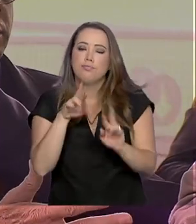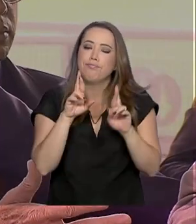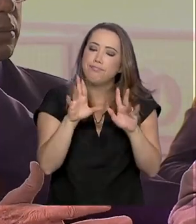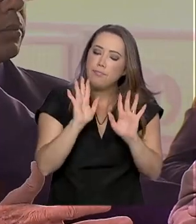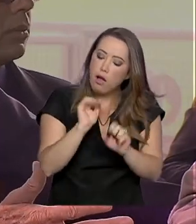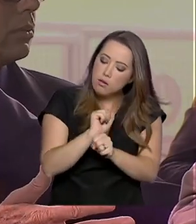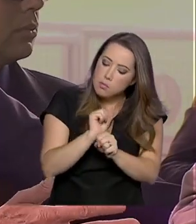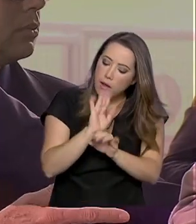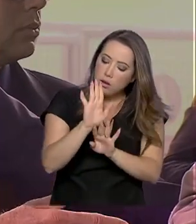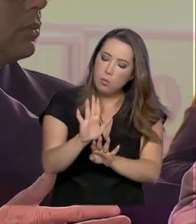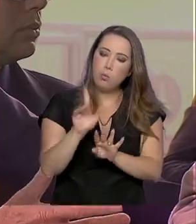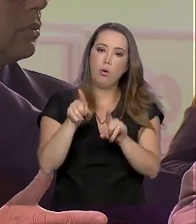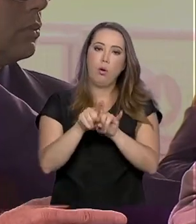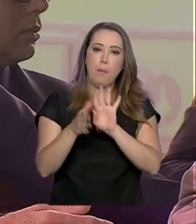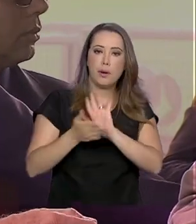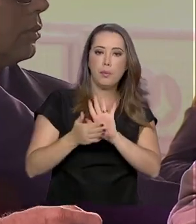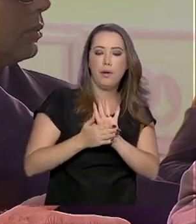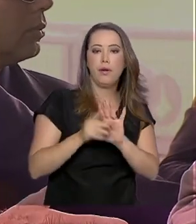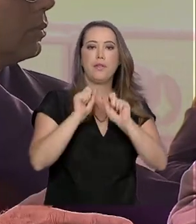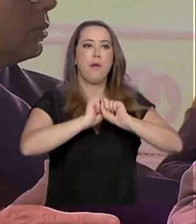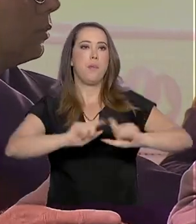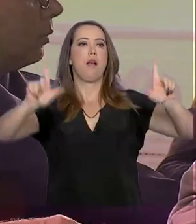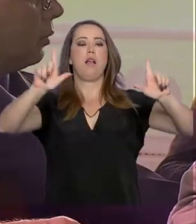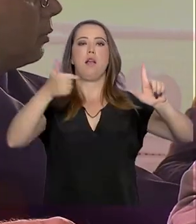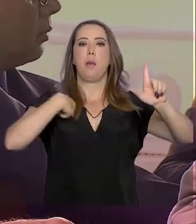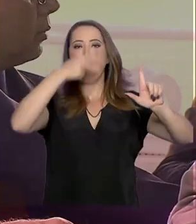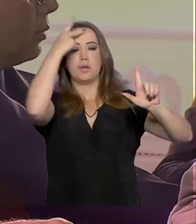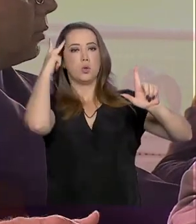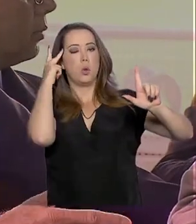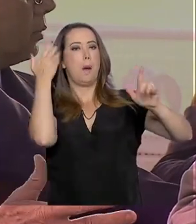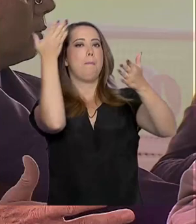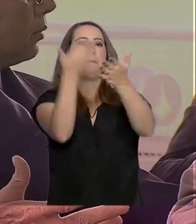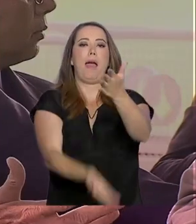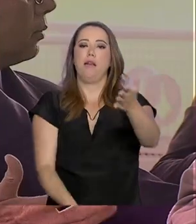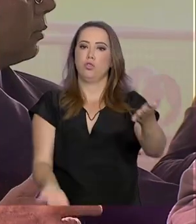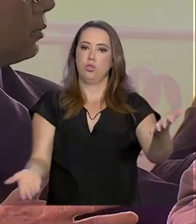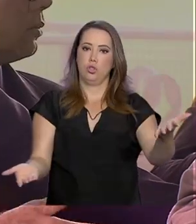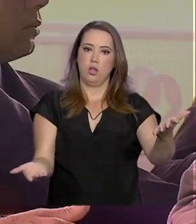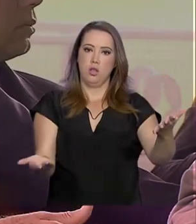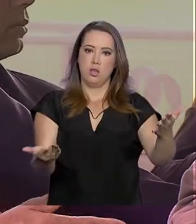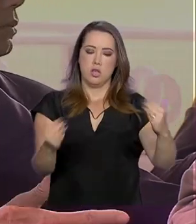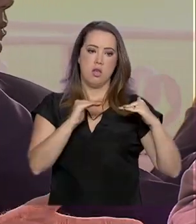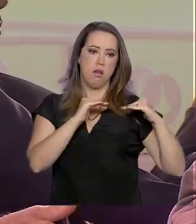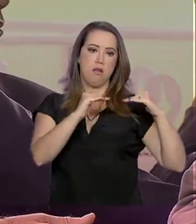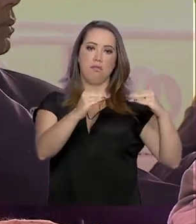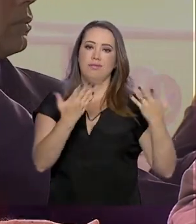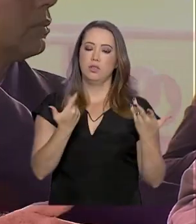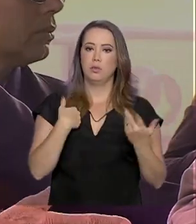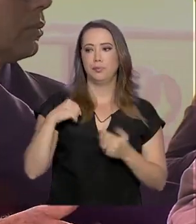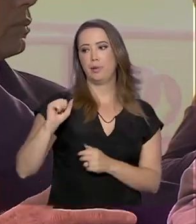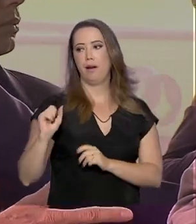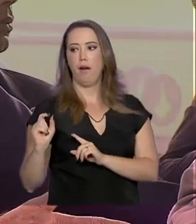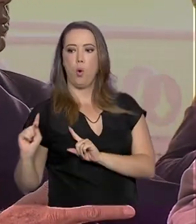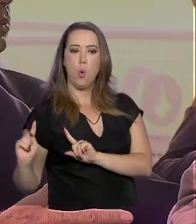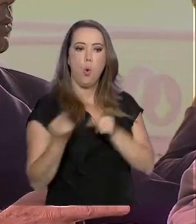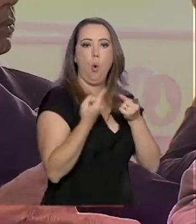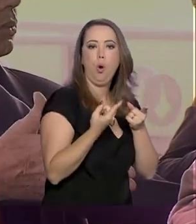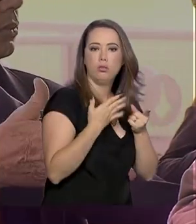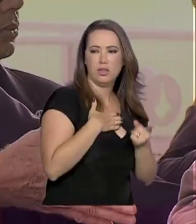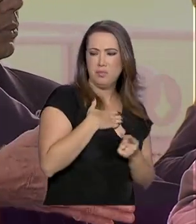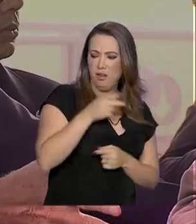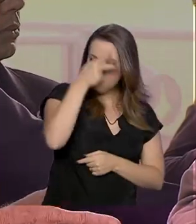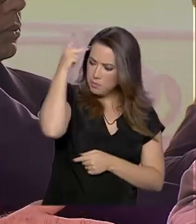algumas alterações ainda, não seja manchete. Servidor pede estabilidade para jogar todos os 12 milhões de servidores contra mim. Porque é o seguinte,